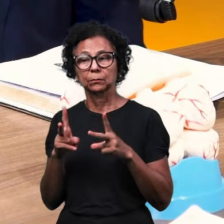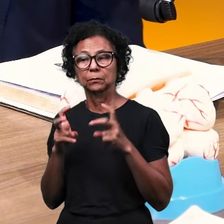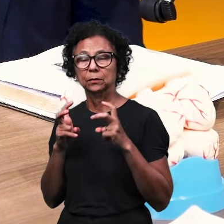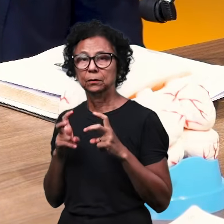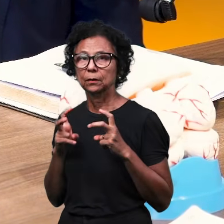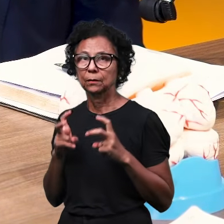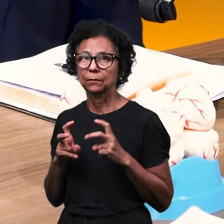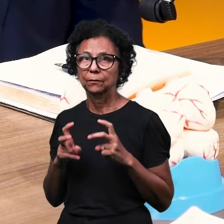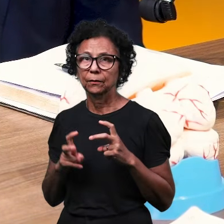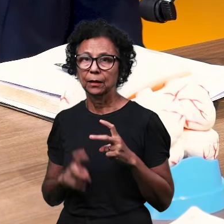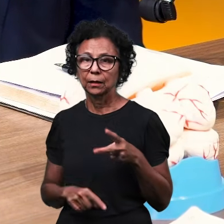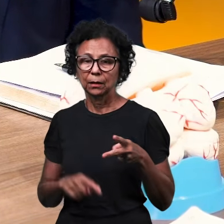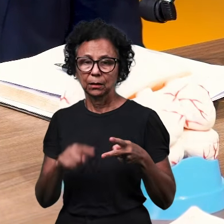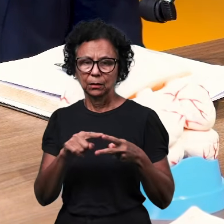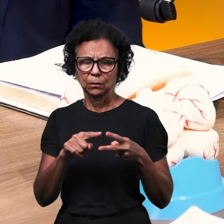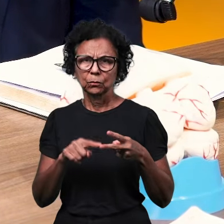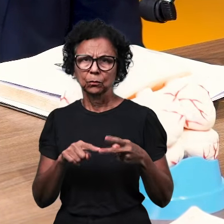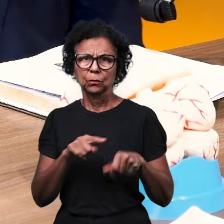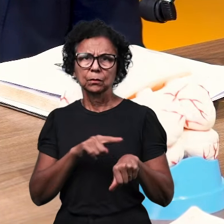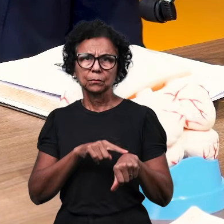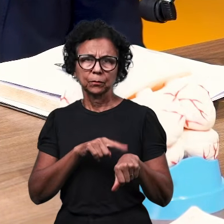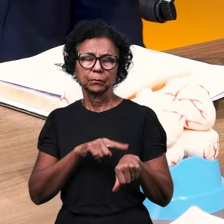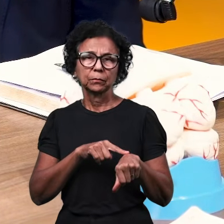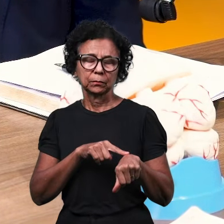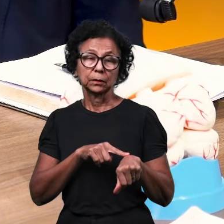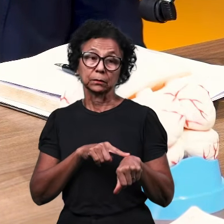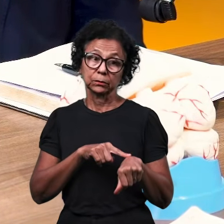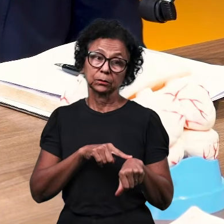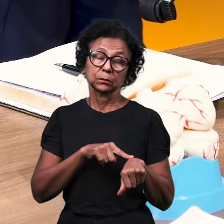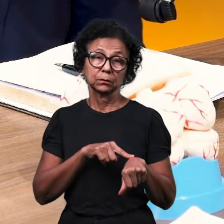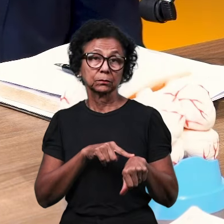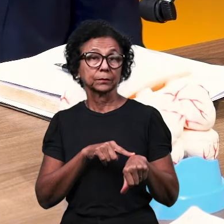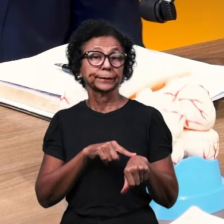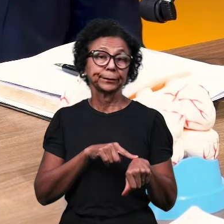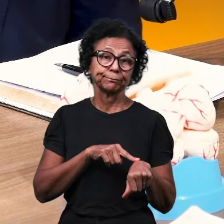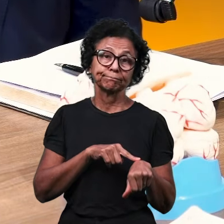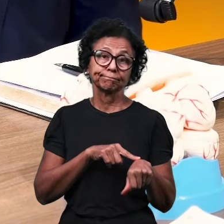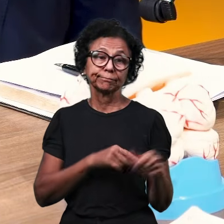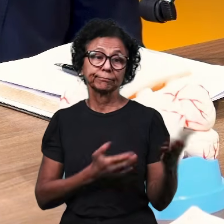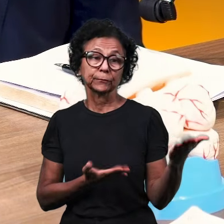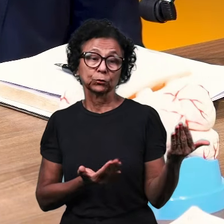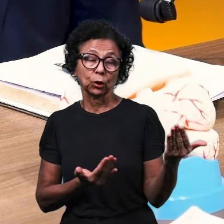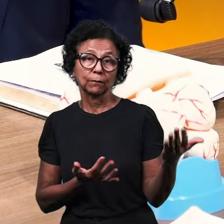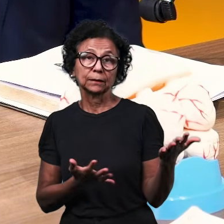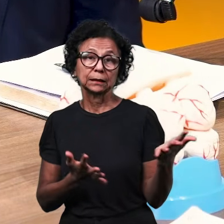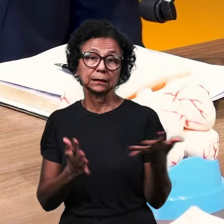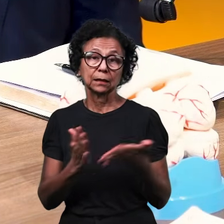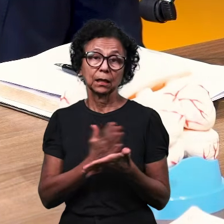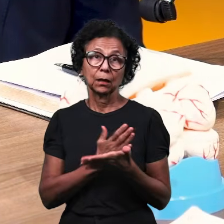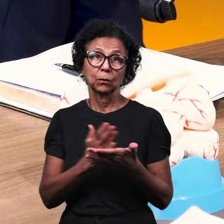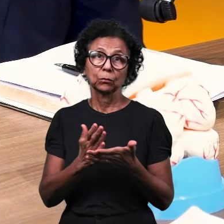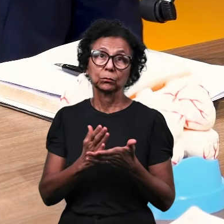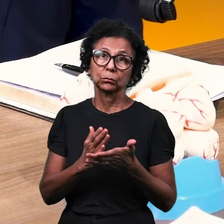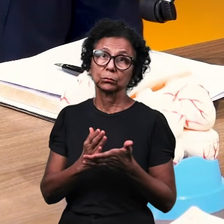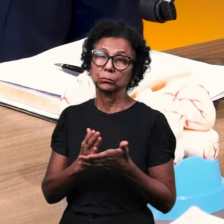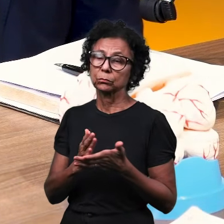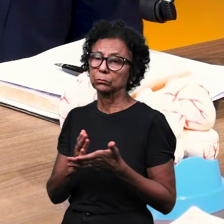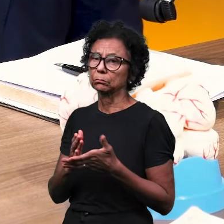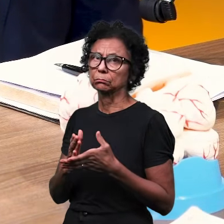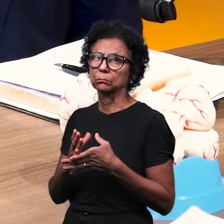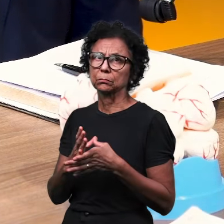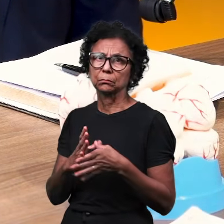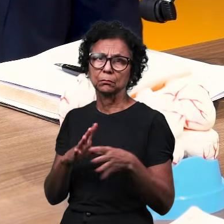em relação aos 2 momentos que muitos jovens vivem, né? Alguns vão para